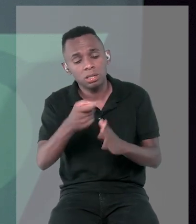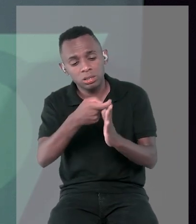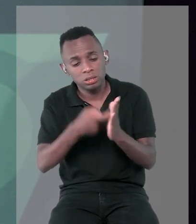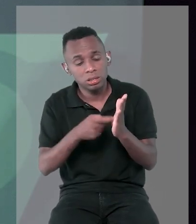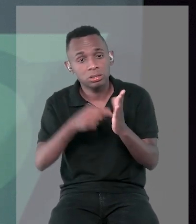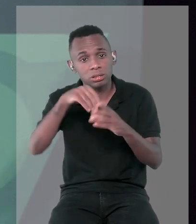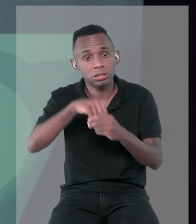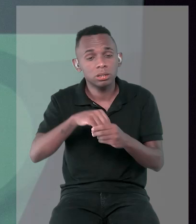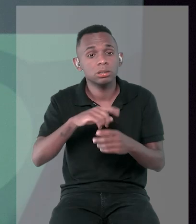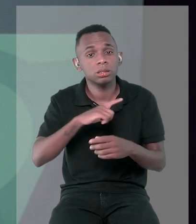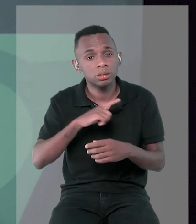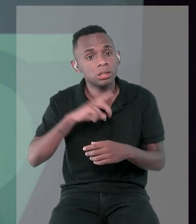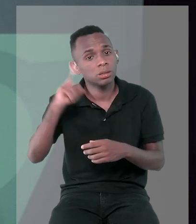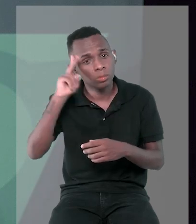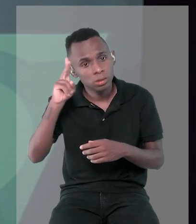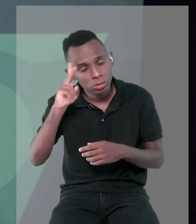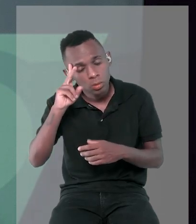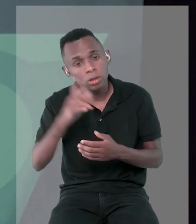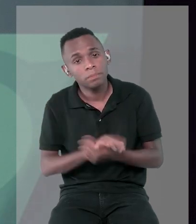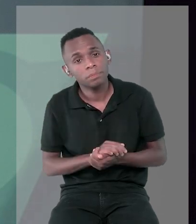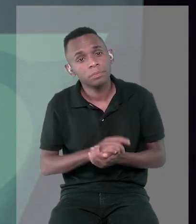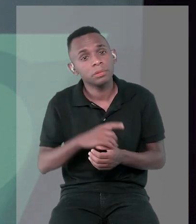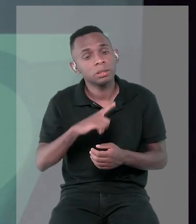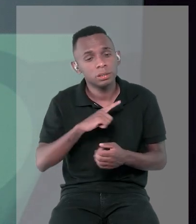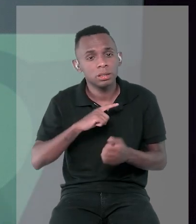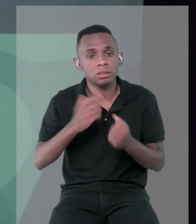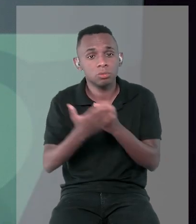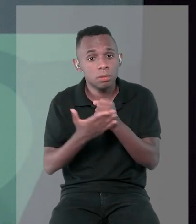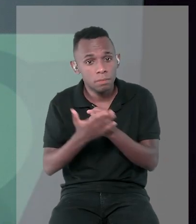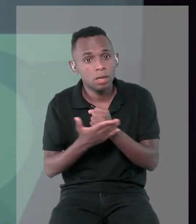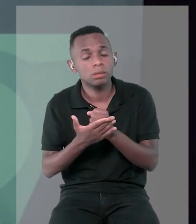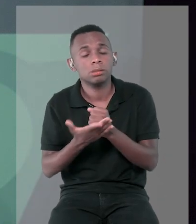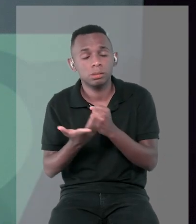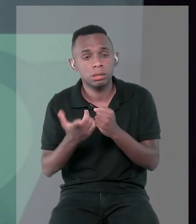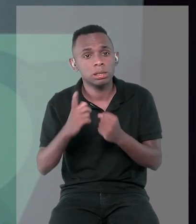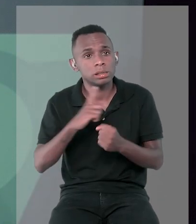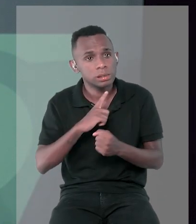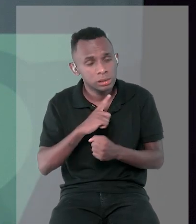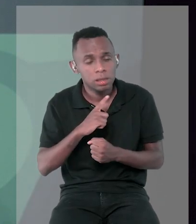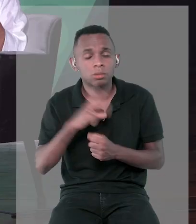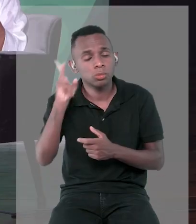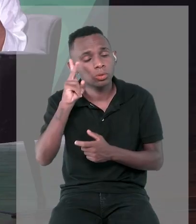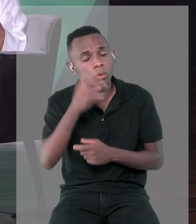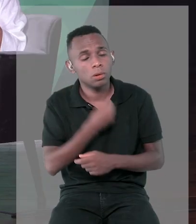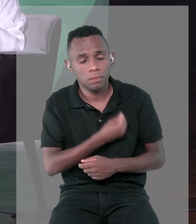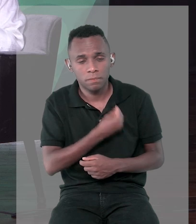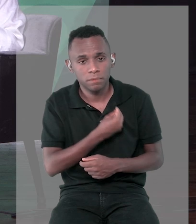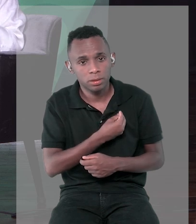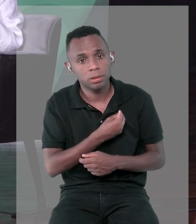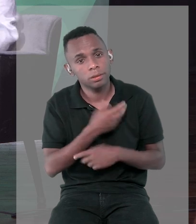Cada texto que está aqui tem a sua história, né? Tem as suas raízes, tem a sua história de vida,